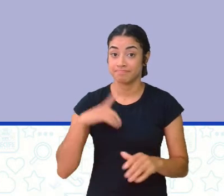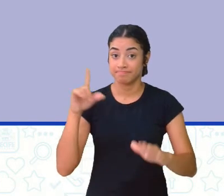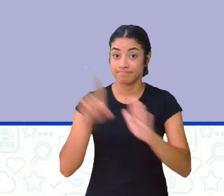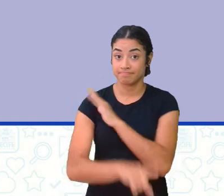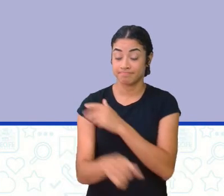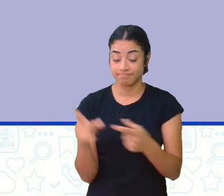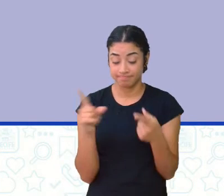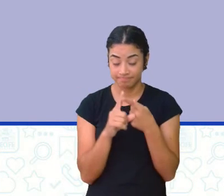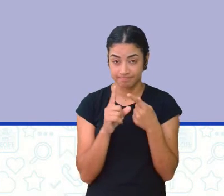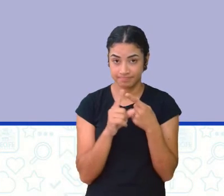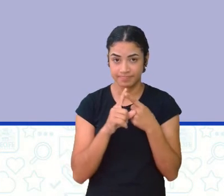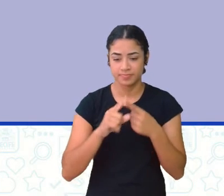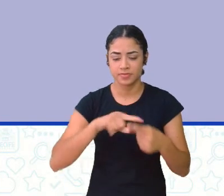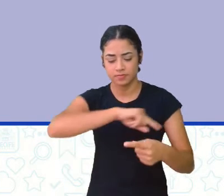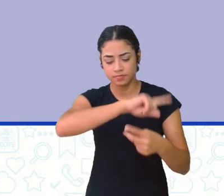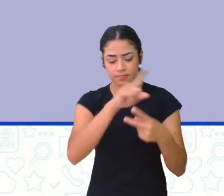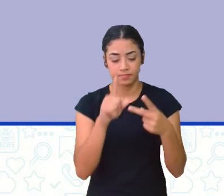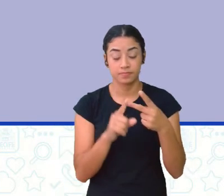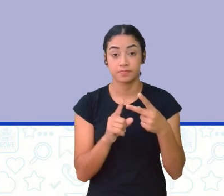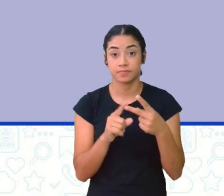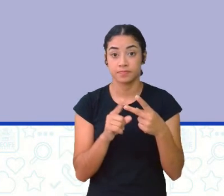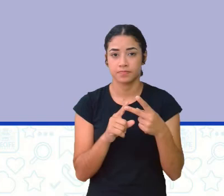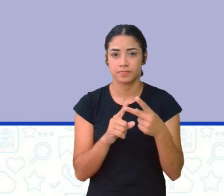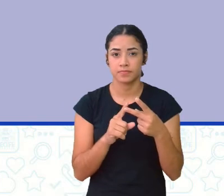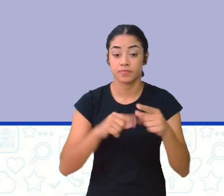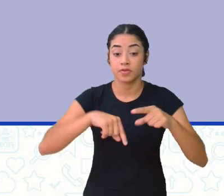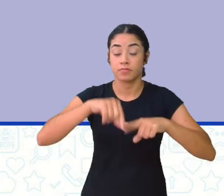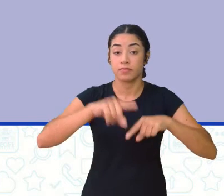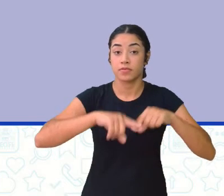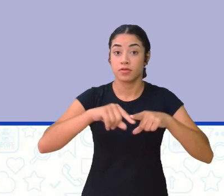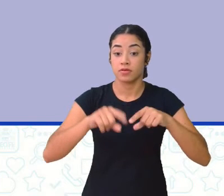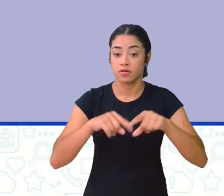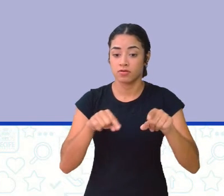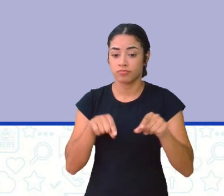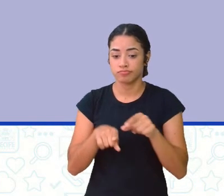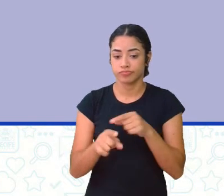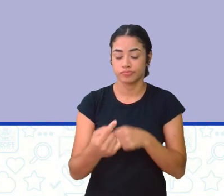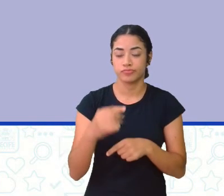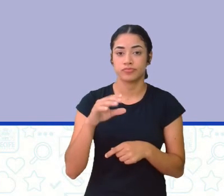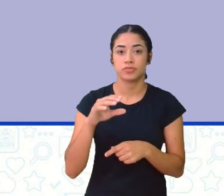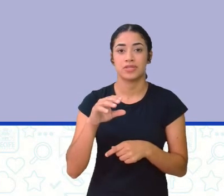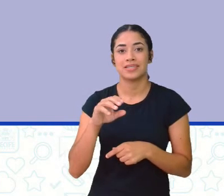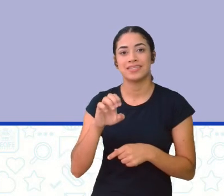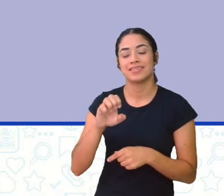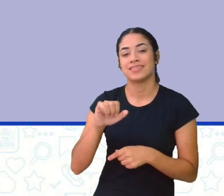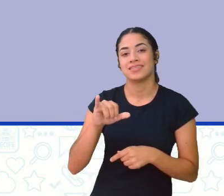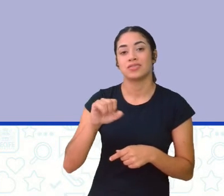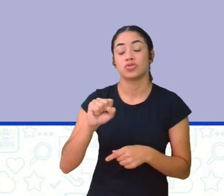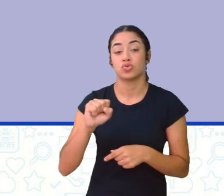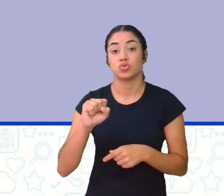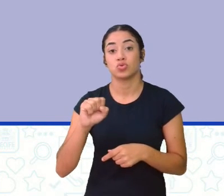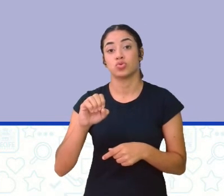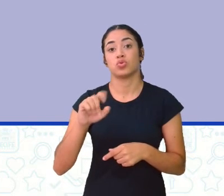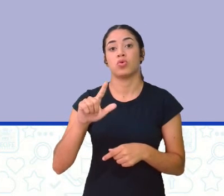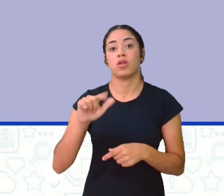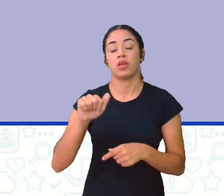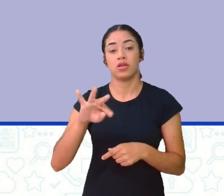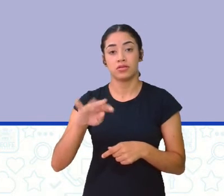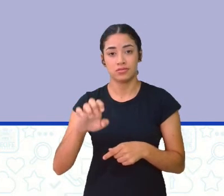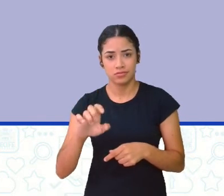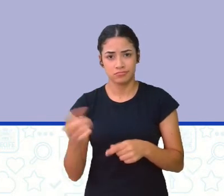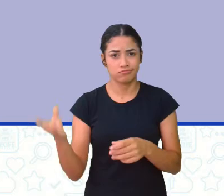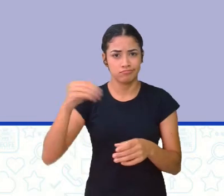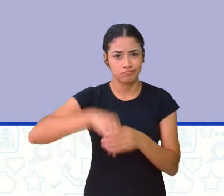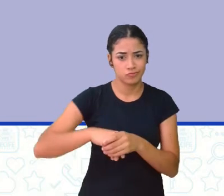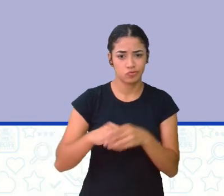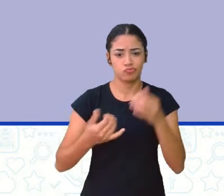deixou. Vamos ver qual é o 2. Materiais condutores e isolantes são usados em circuitos elétricos?